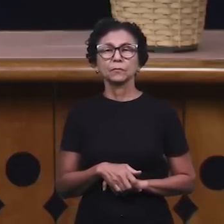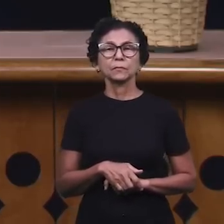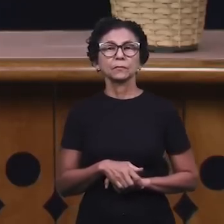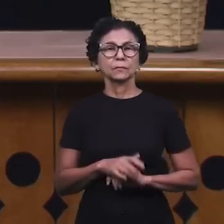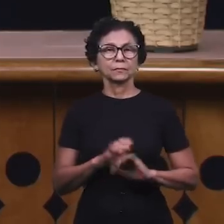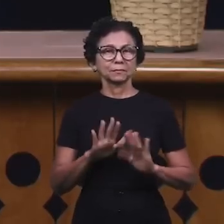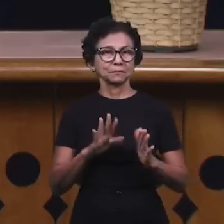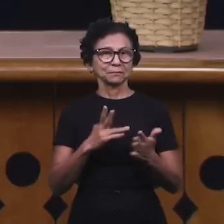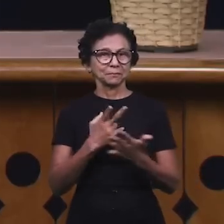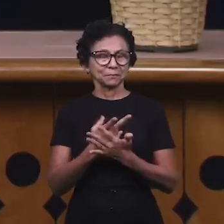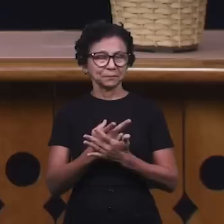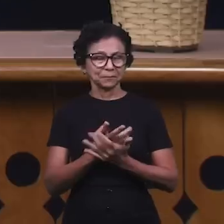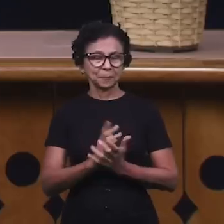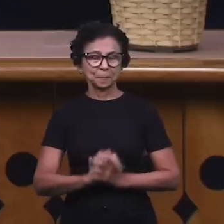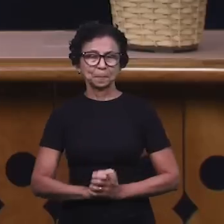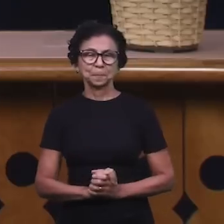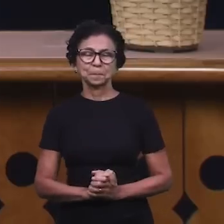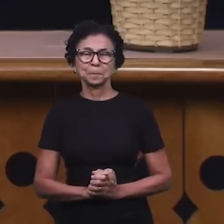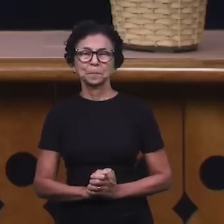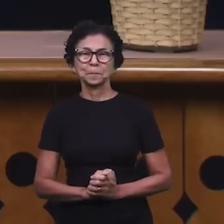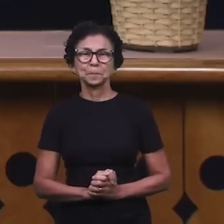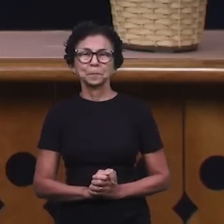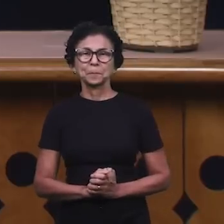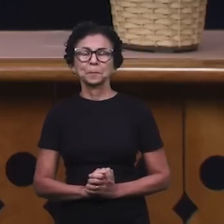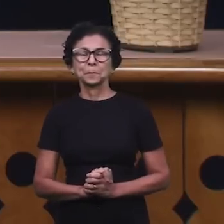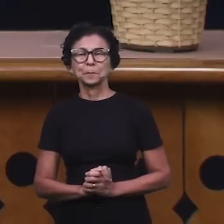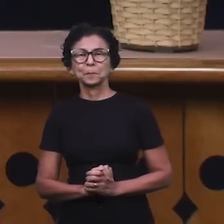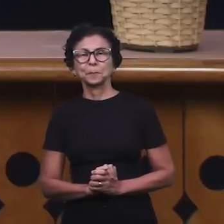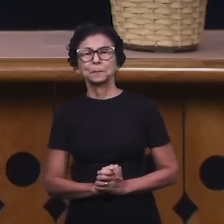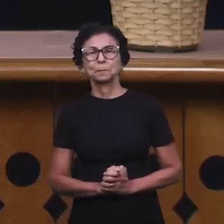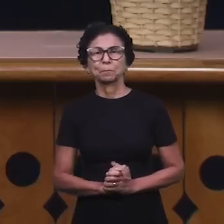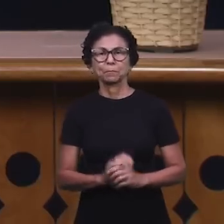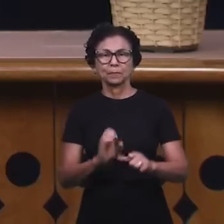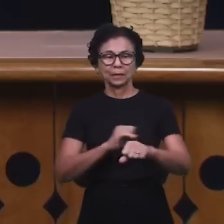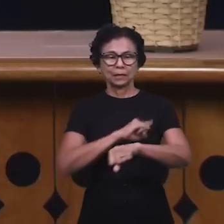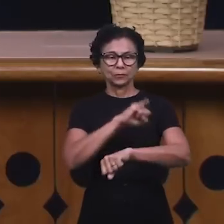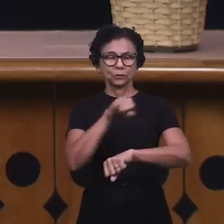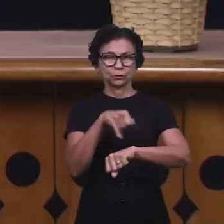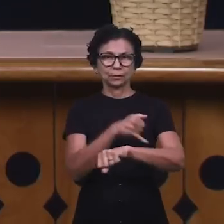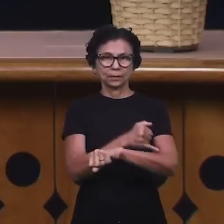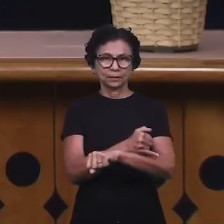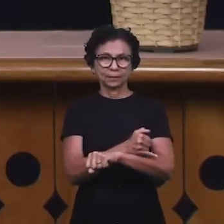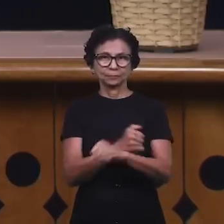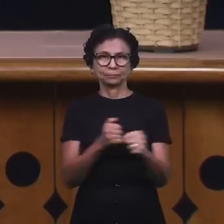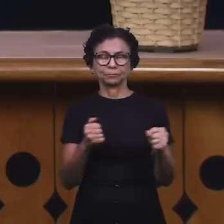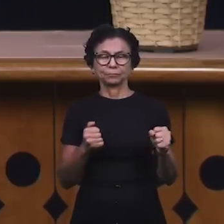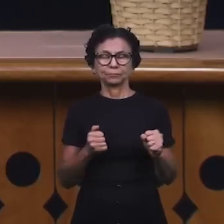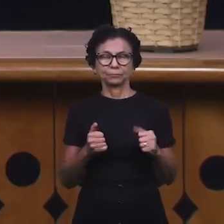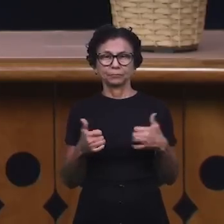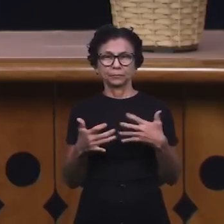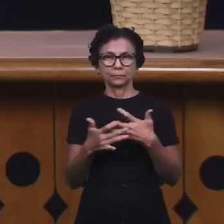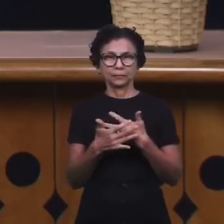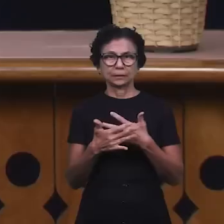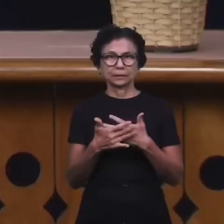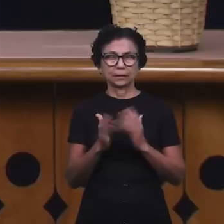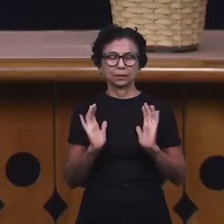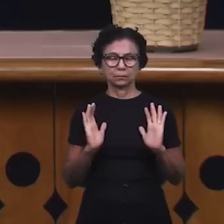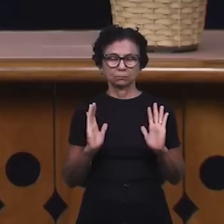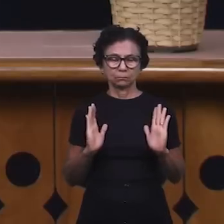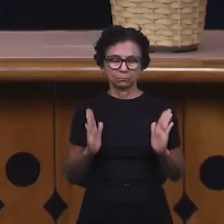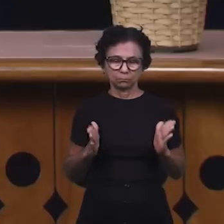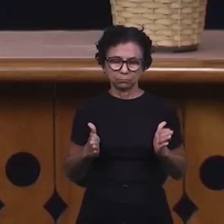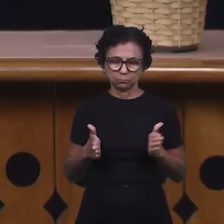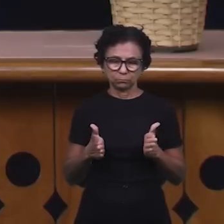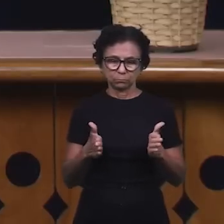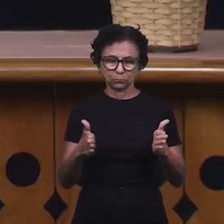triunfal, que é a entrada em Jerusalém, a entrada profética, porque ele esteve várias